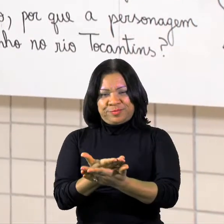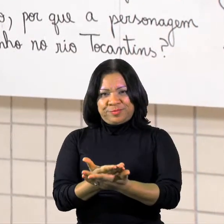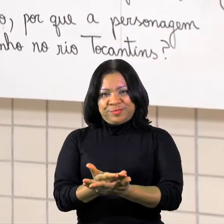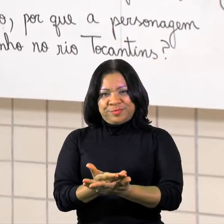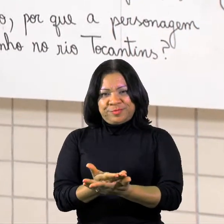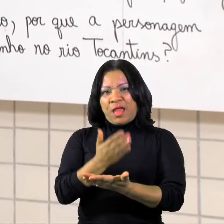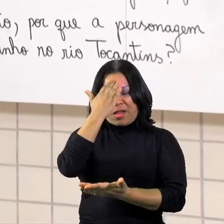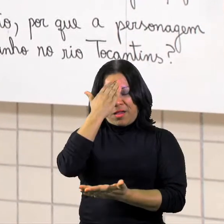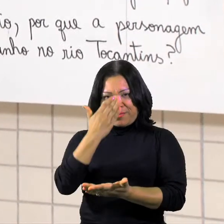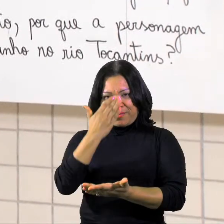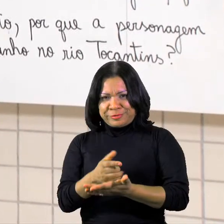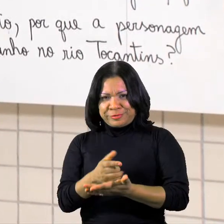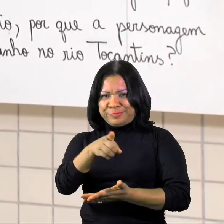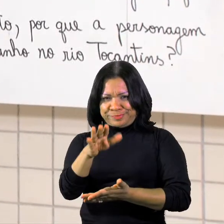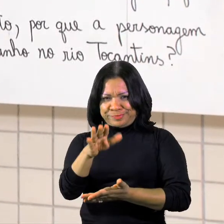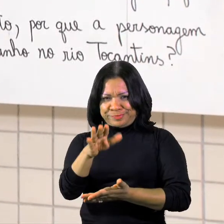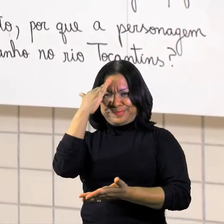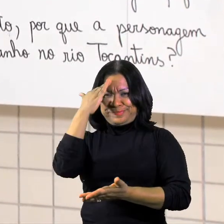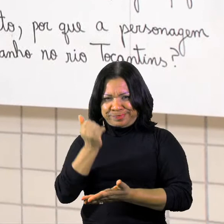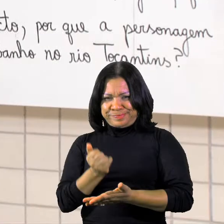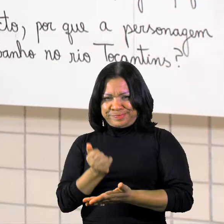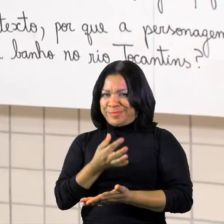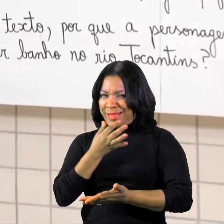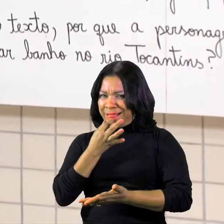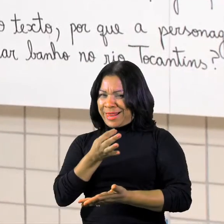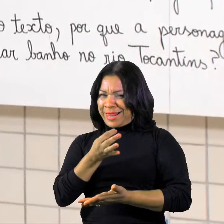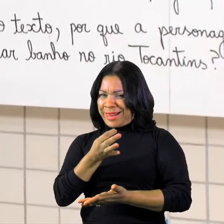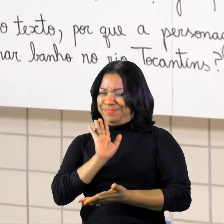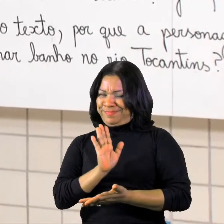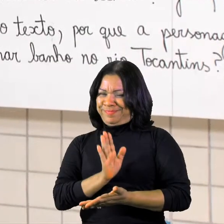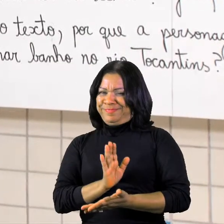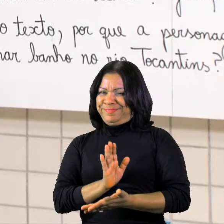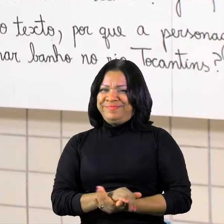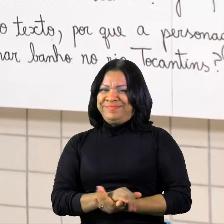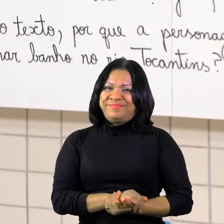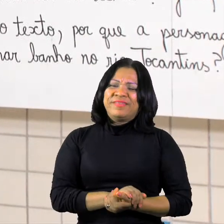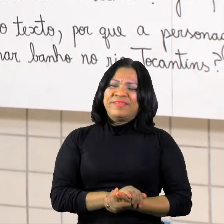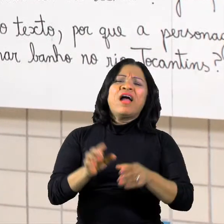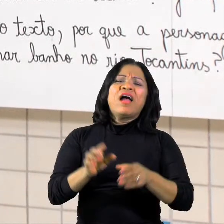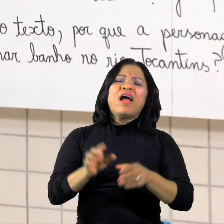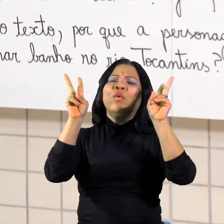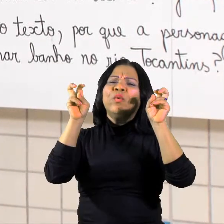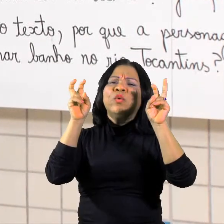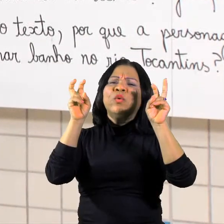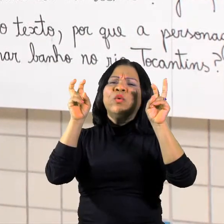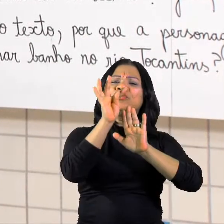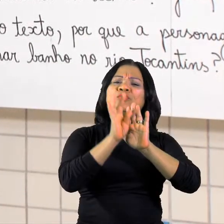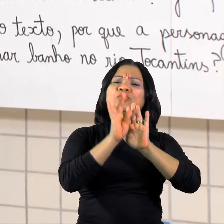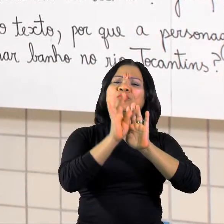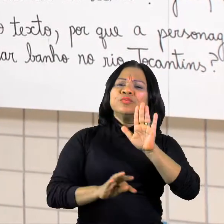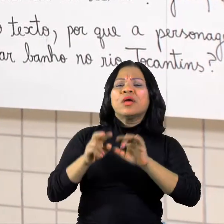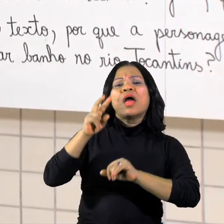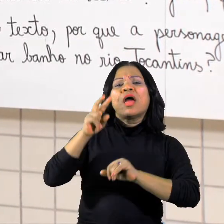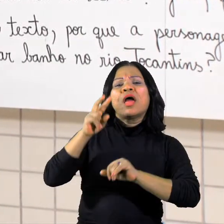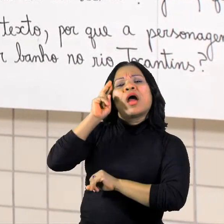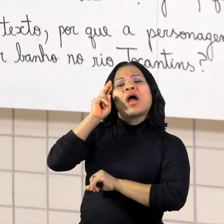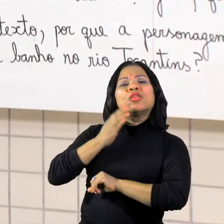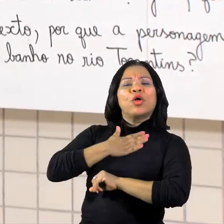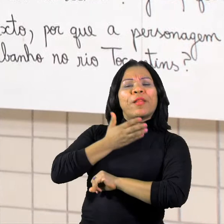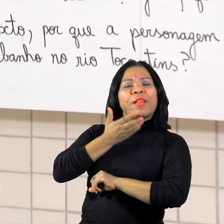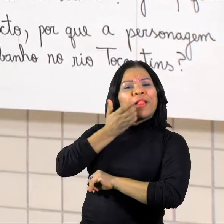ponta da língua, né, na pontinha da mente, porque o título do texto é Lendas da Minha Infância.